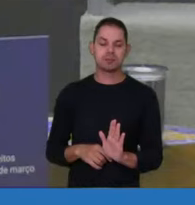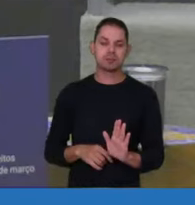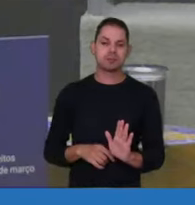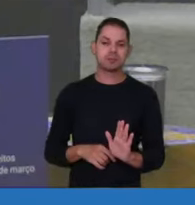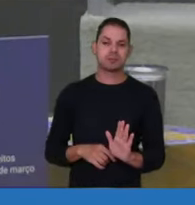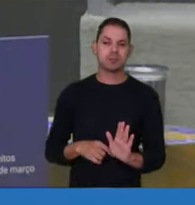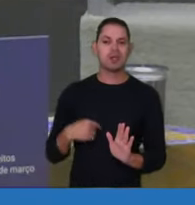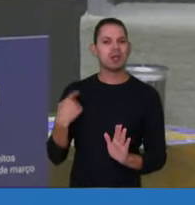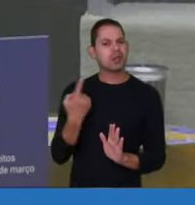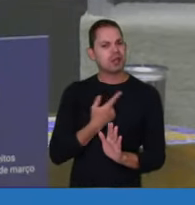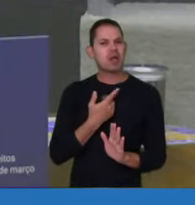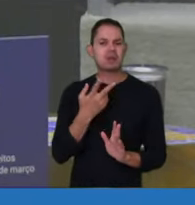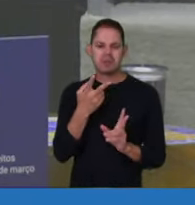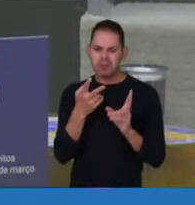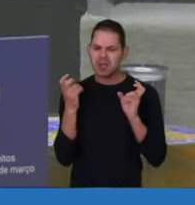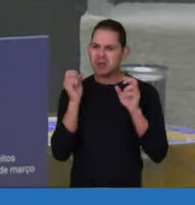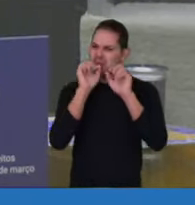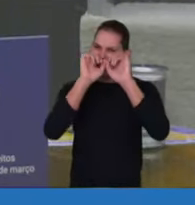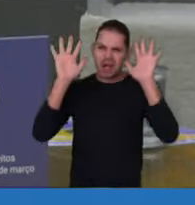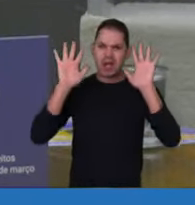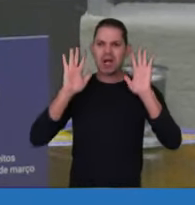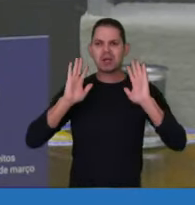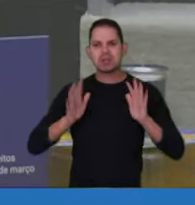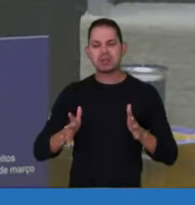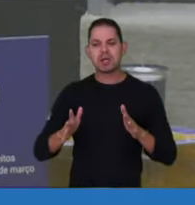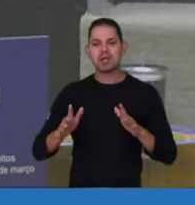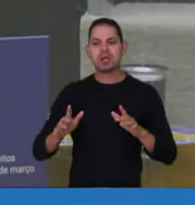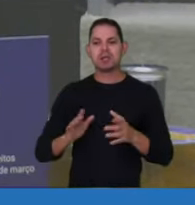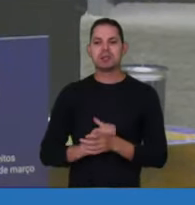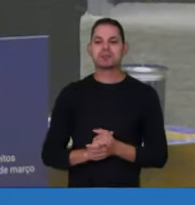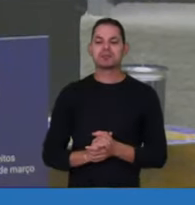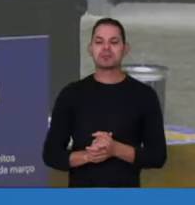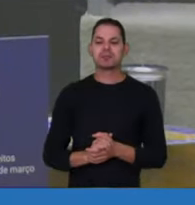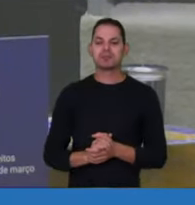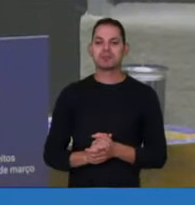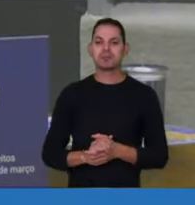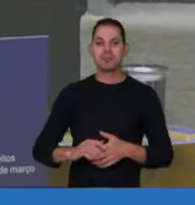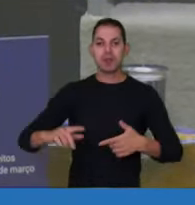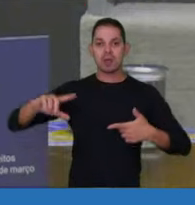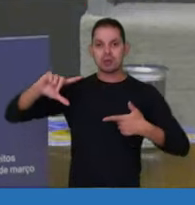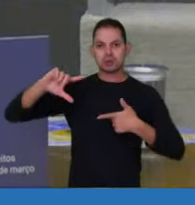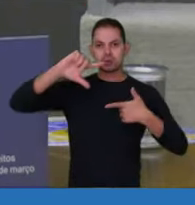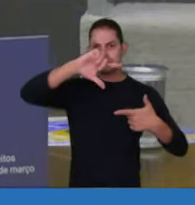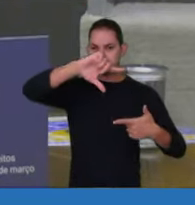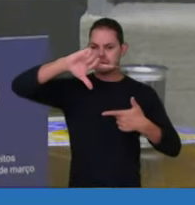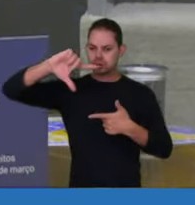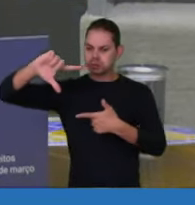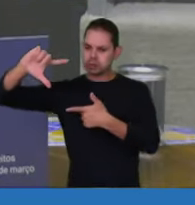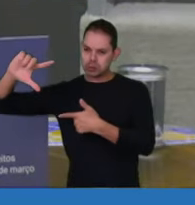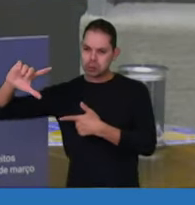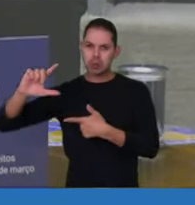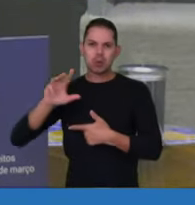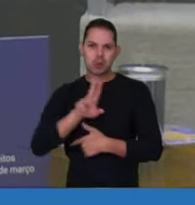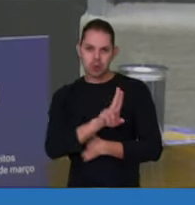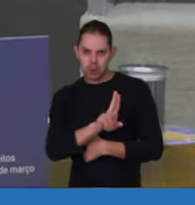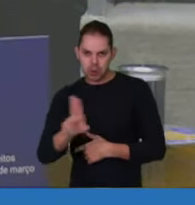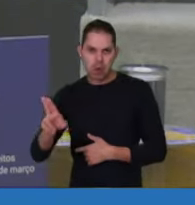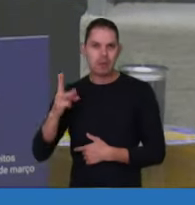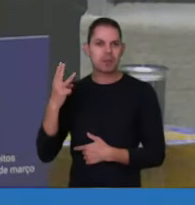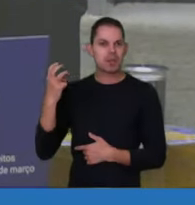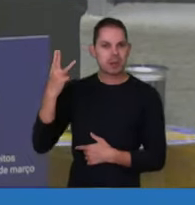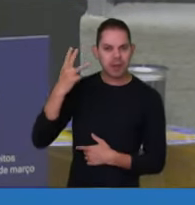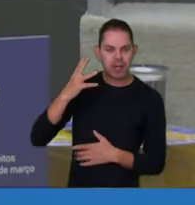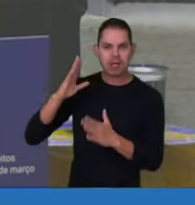isso muito claramente quando as placas da rua Marielle Franco foi